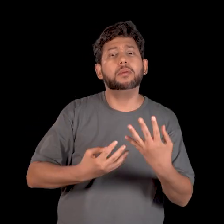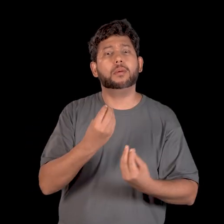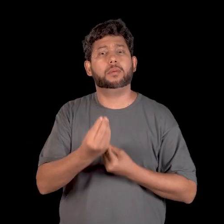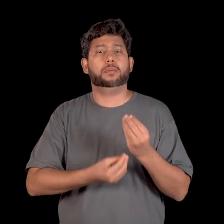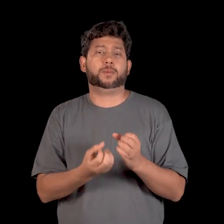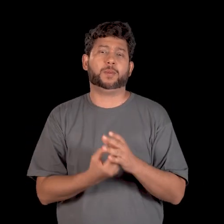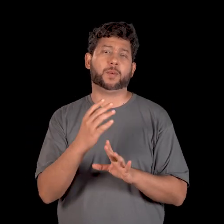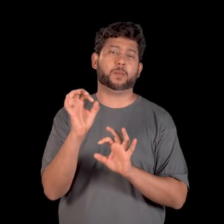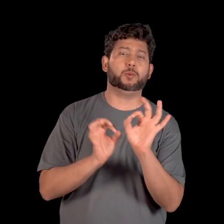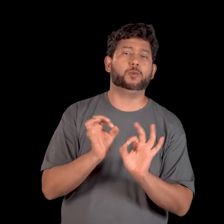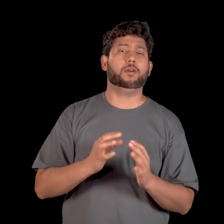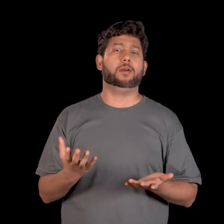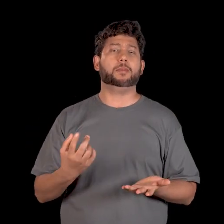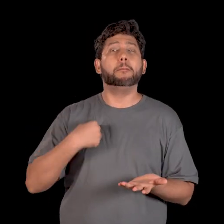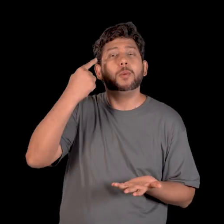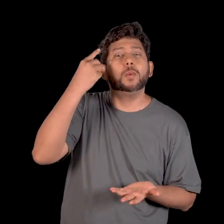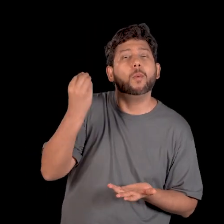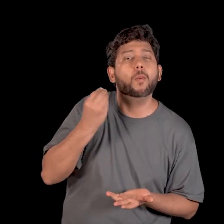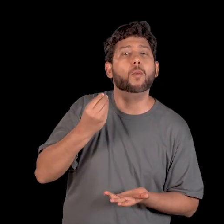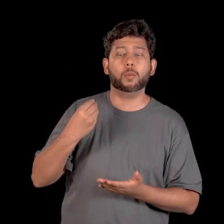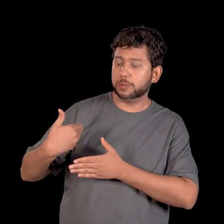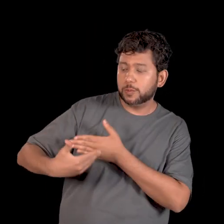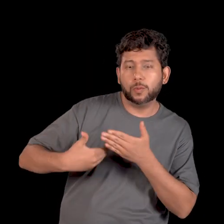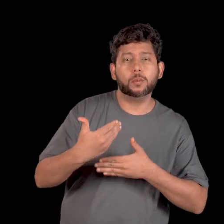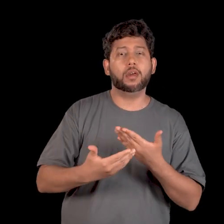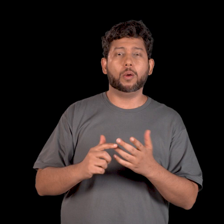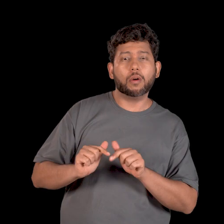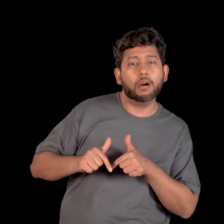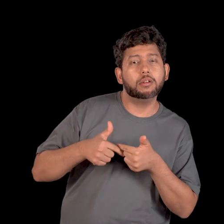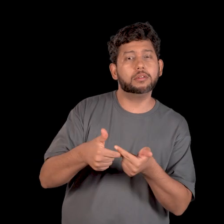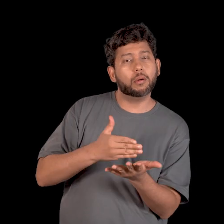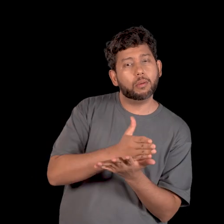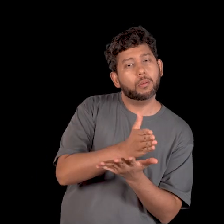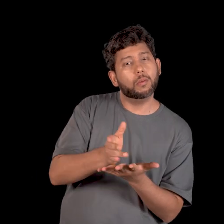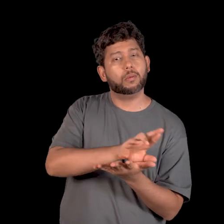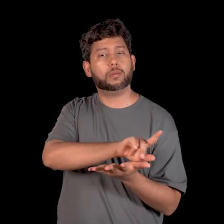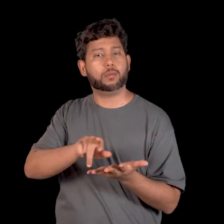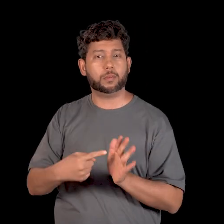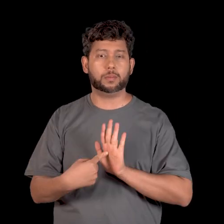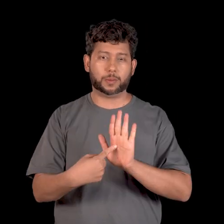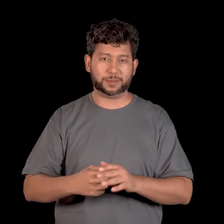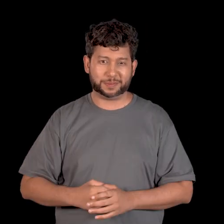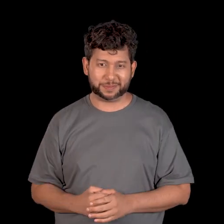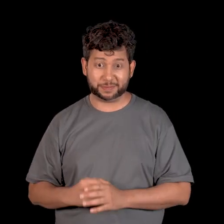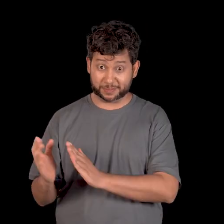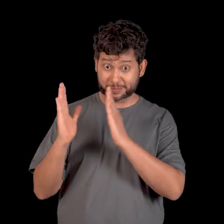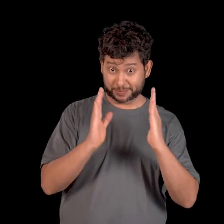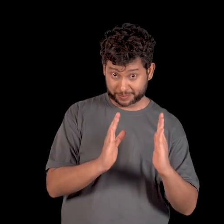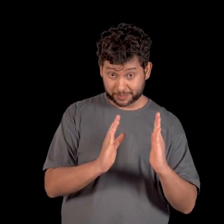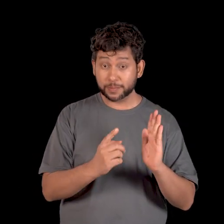destacamos aspectos relacionados à produção do projeto, sua ideia inicial, seu desenvolvimento e outras ações relativas ao